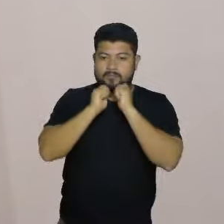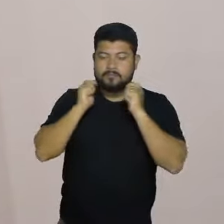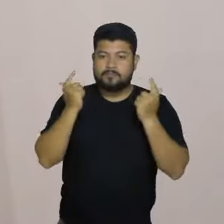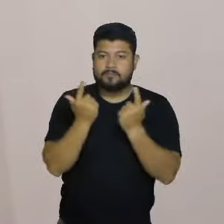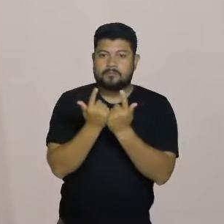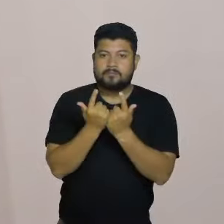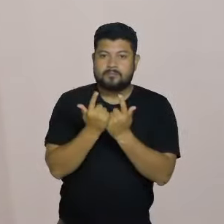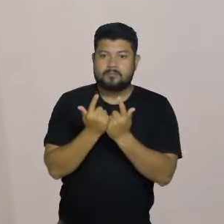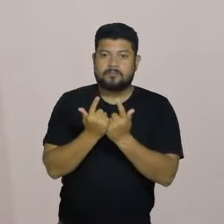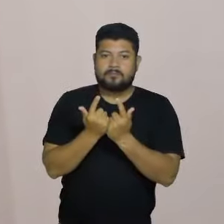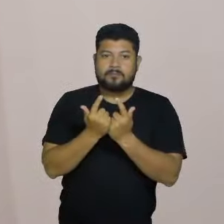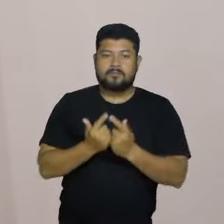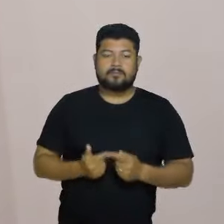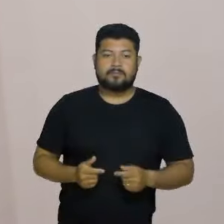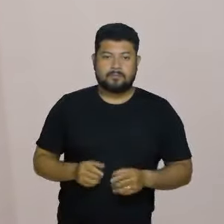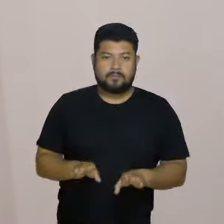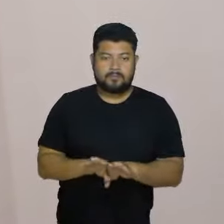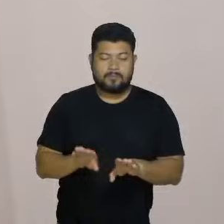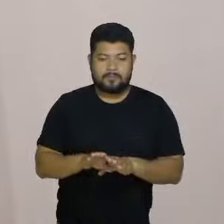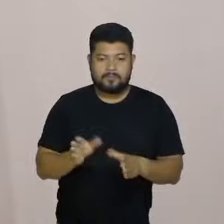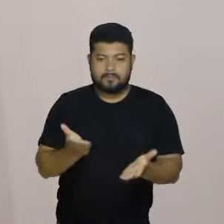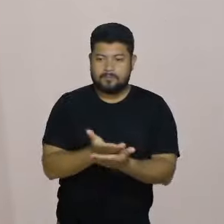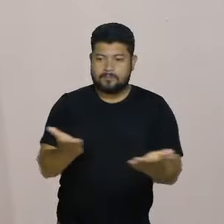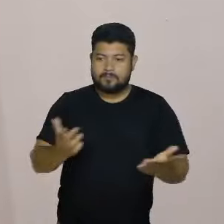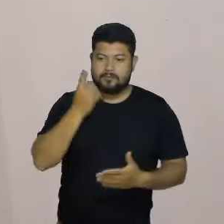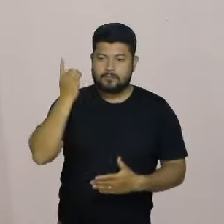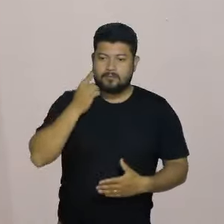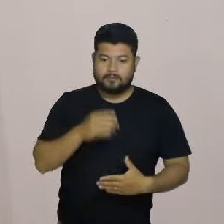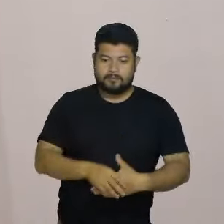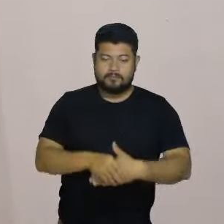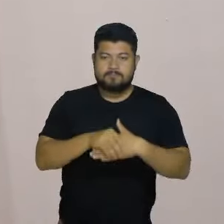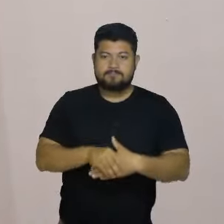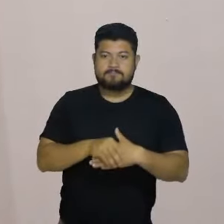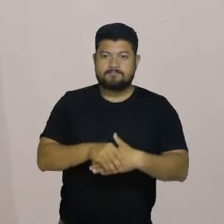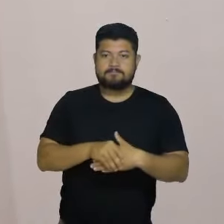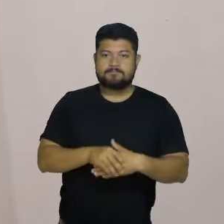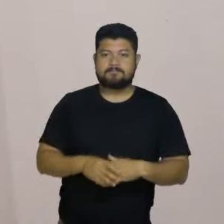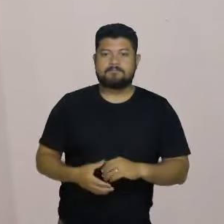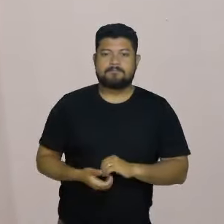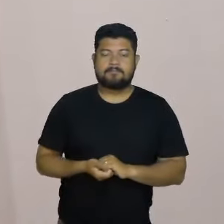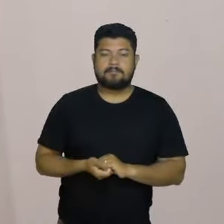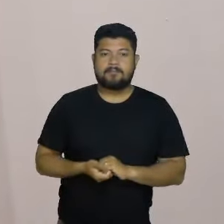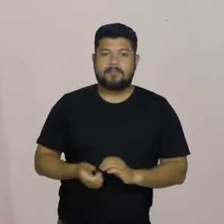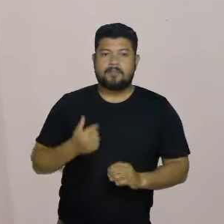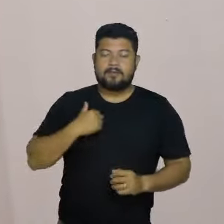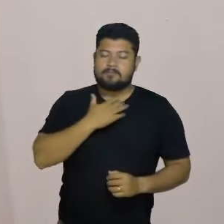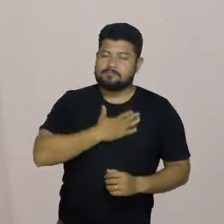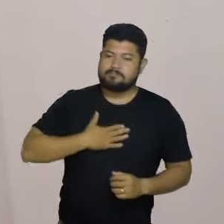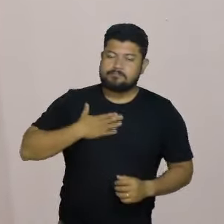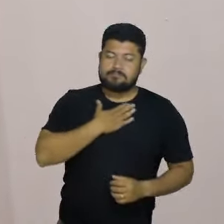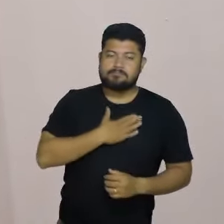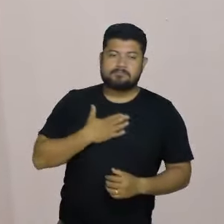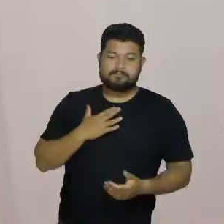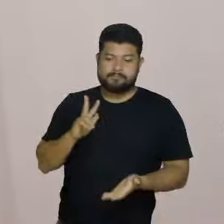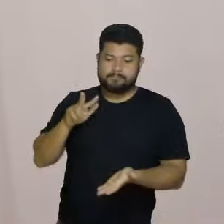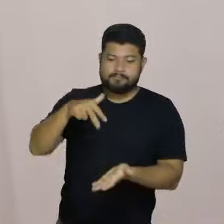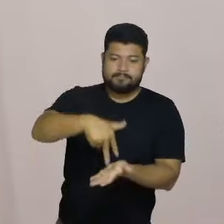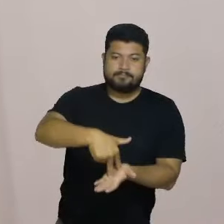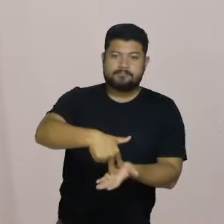estendo os cumprimentos para os demais deputados. Deputados, é um prazer enorme estar aqui nessa